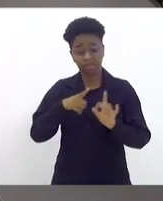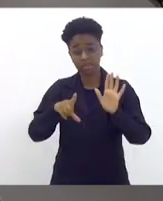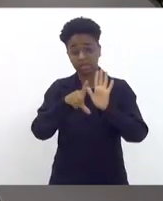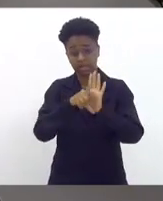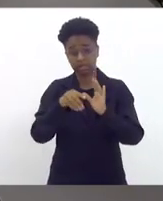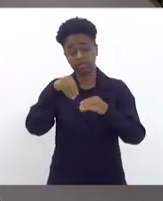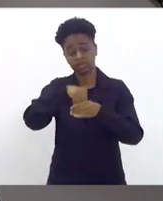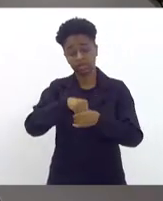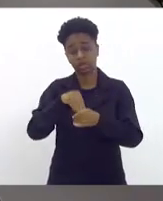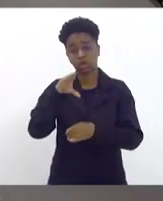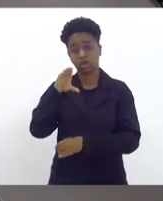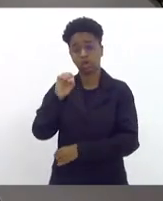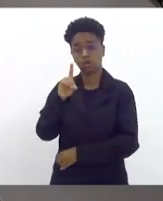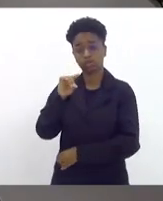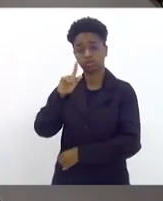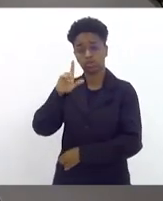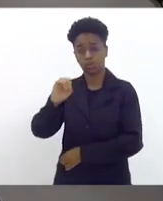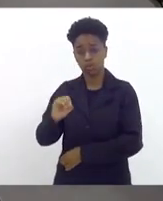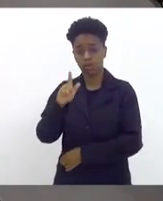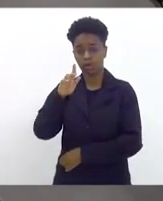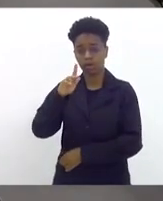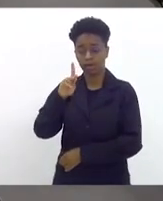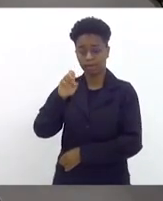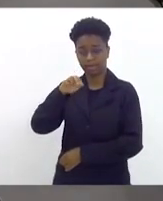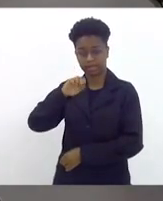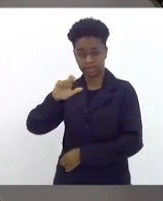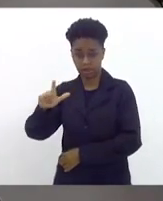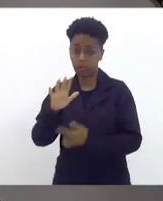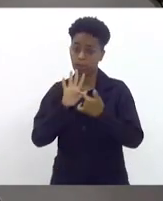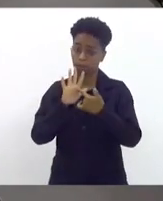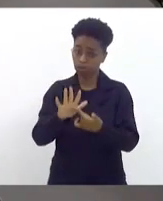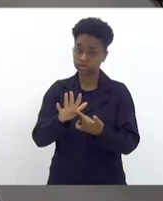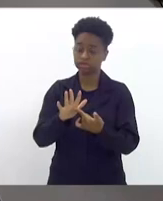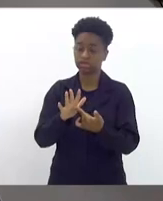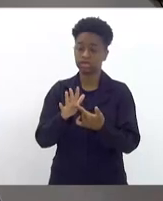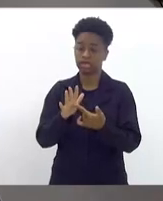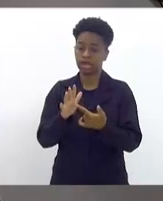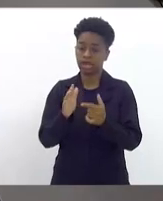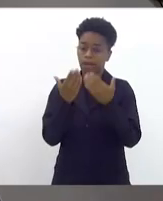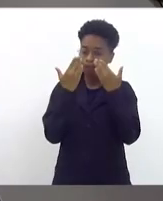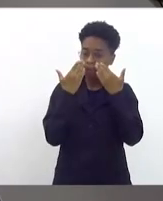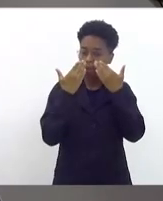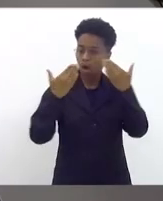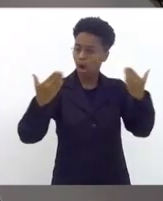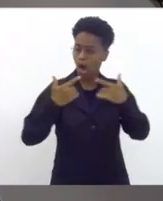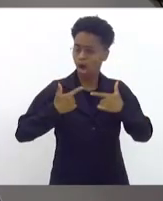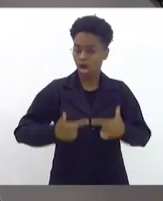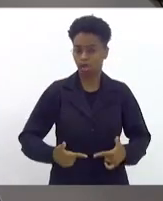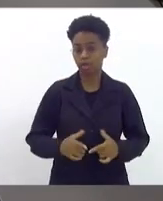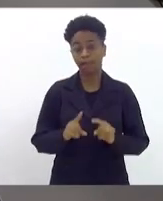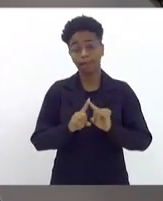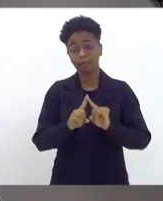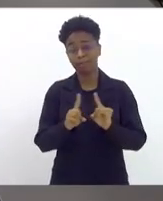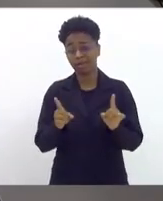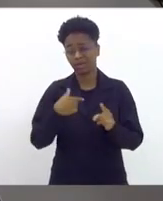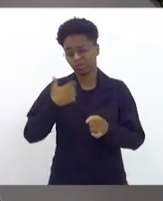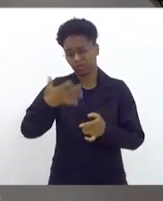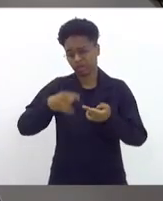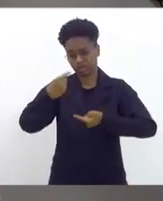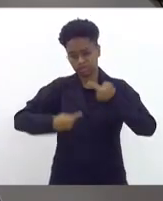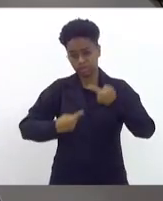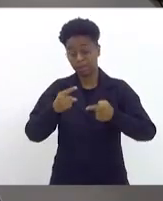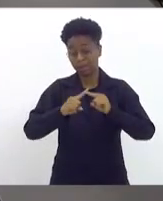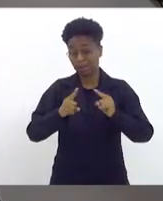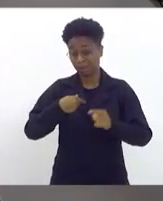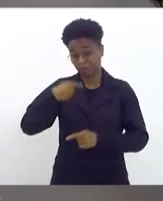código penal de atentado ao pudor E por aí mais que também é de competência Federal feito isso não queira adentrar a matéria mas me filia